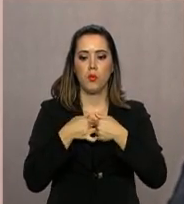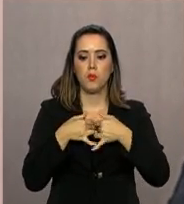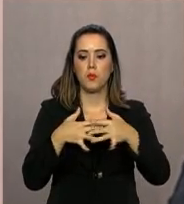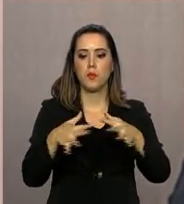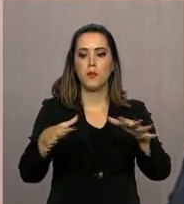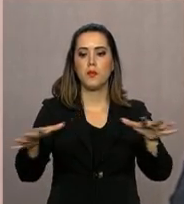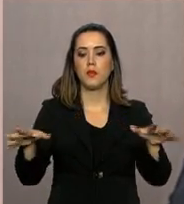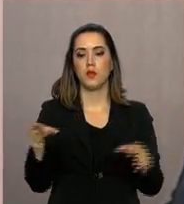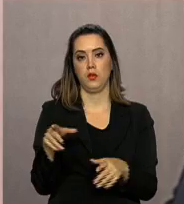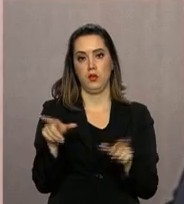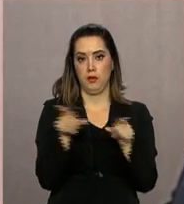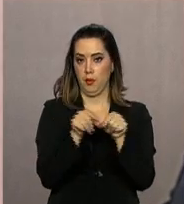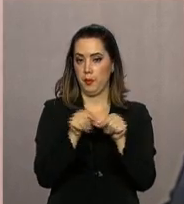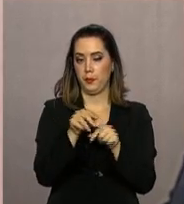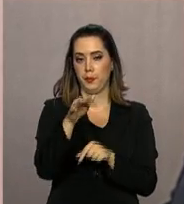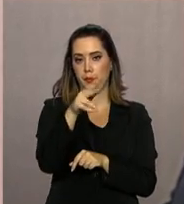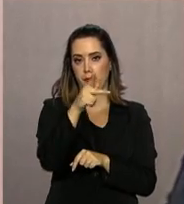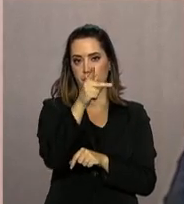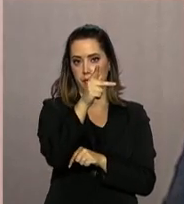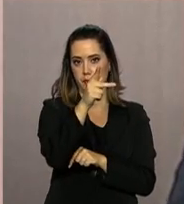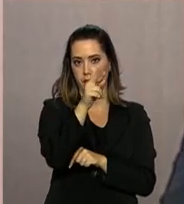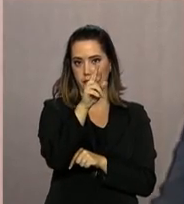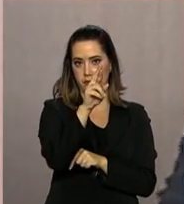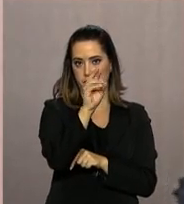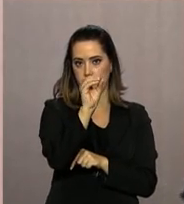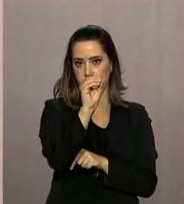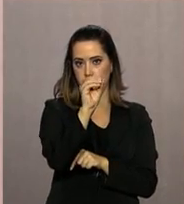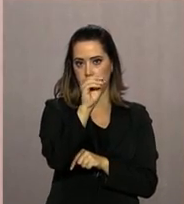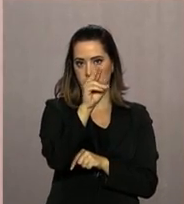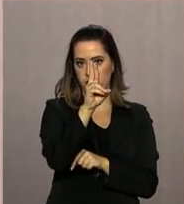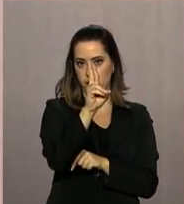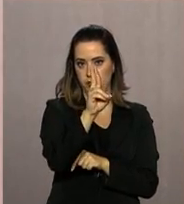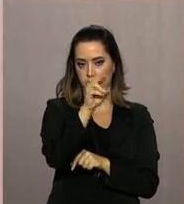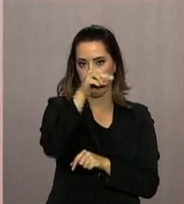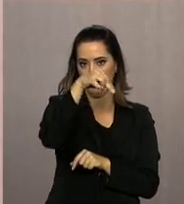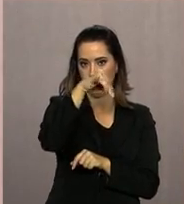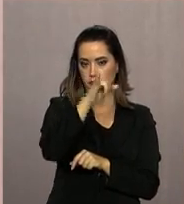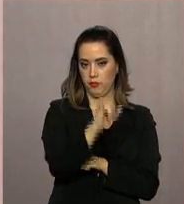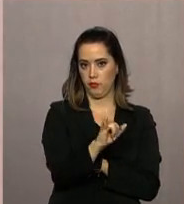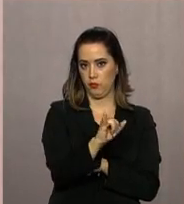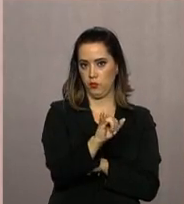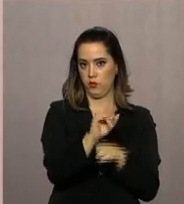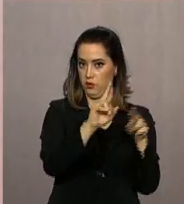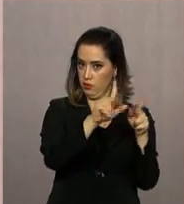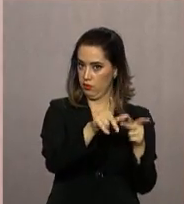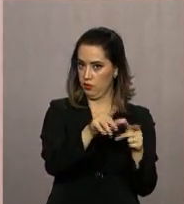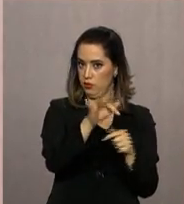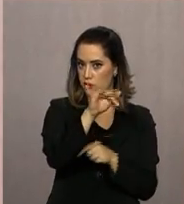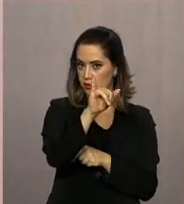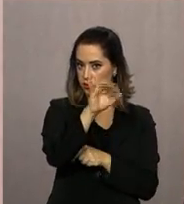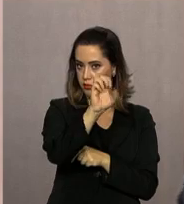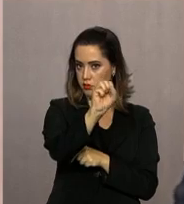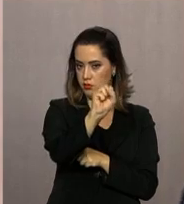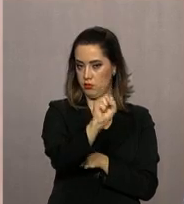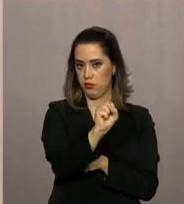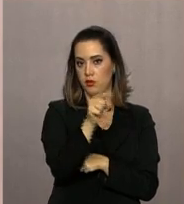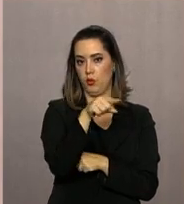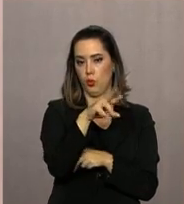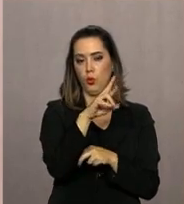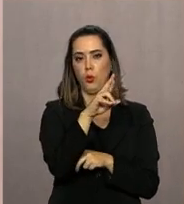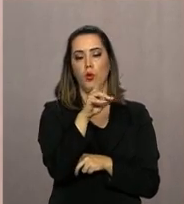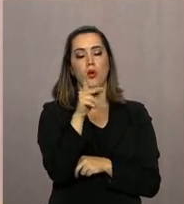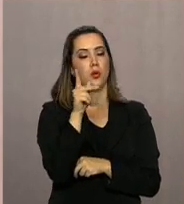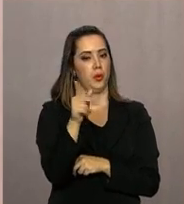vagas no âmbito do ProUni. O ProUni, diferentemente do FIES, é um programa de bolsas. Bolsas